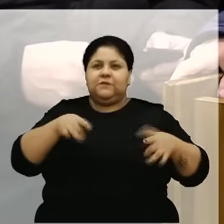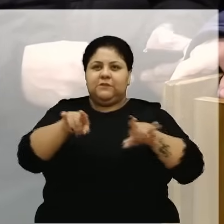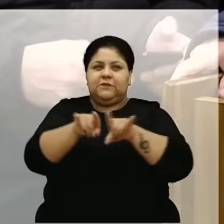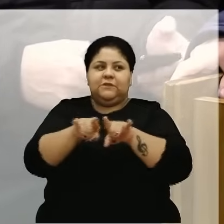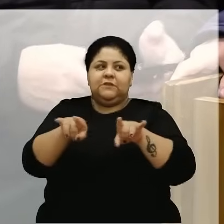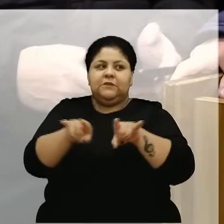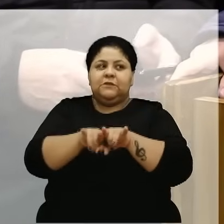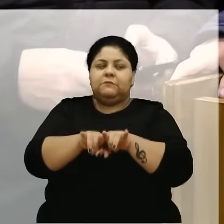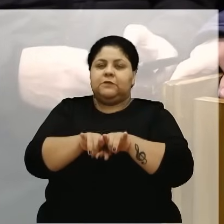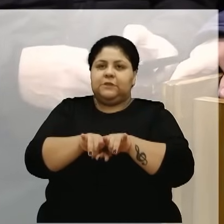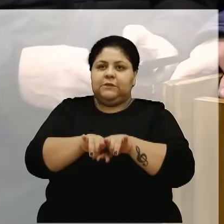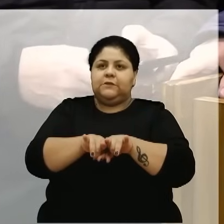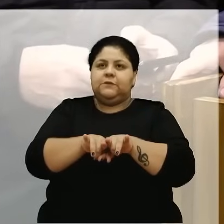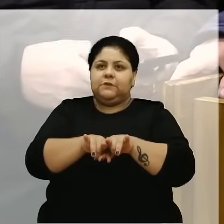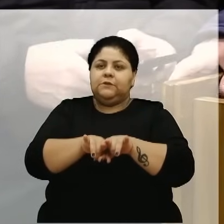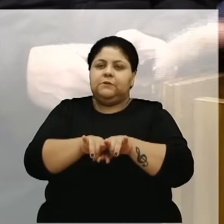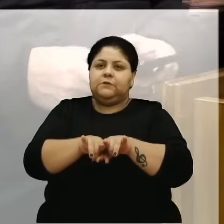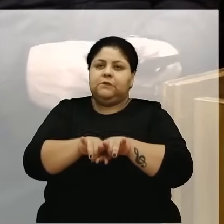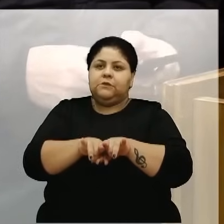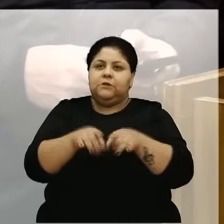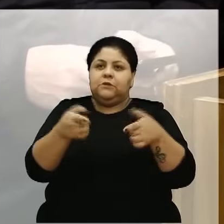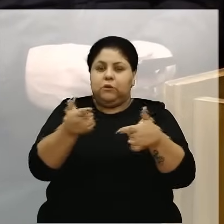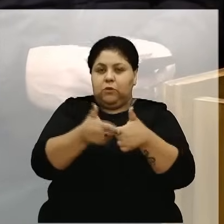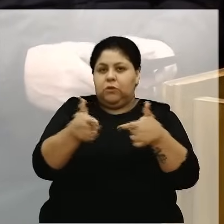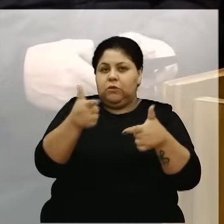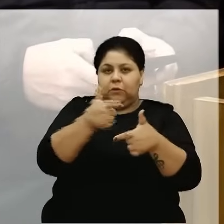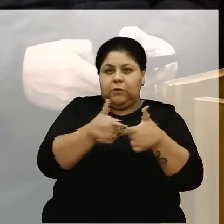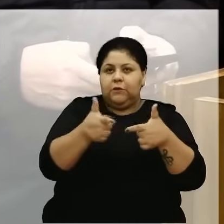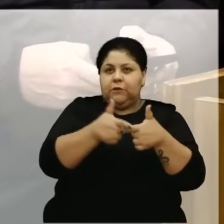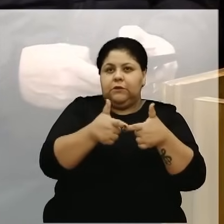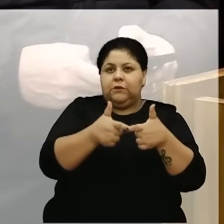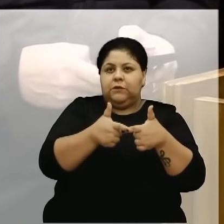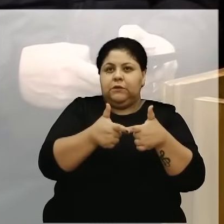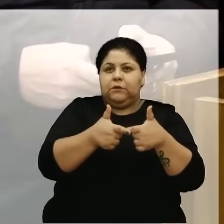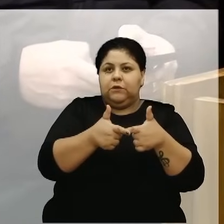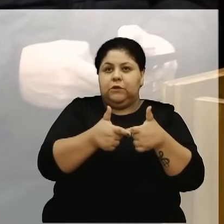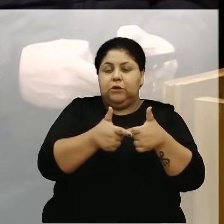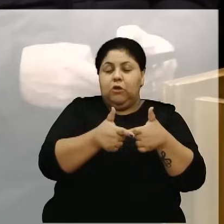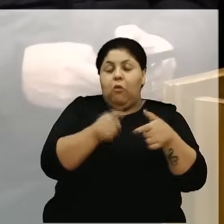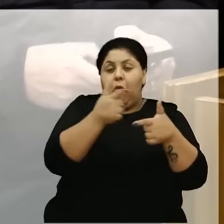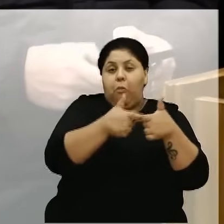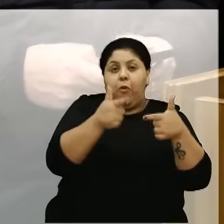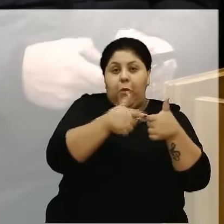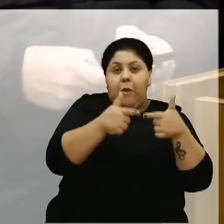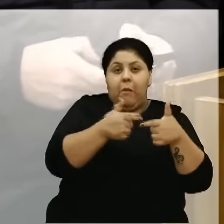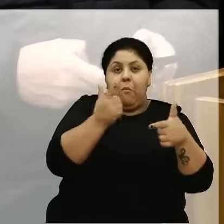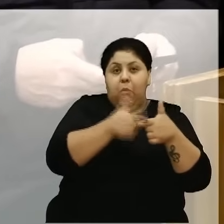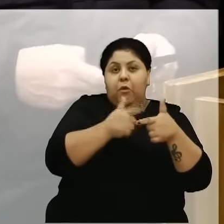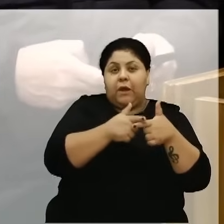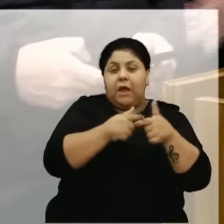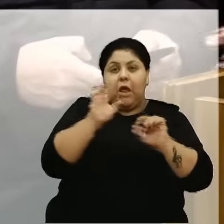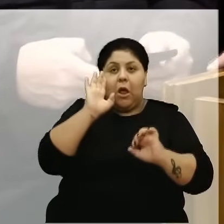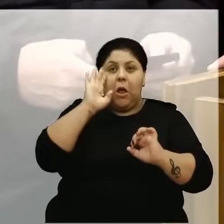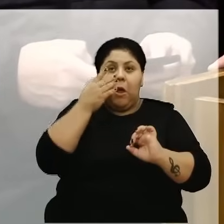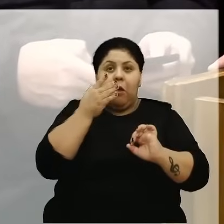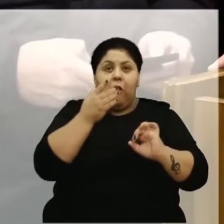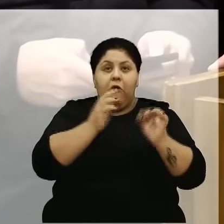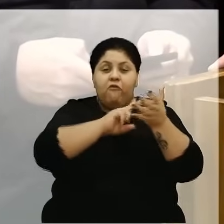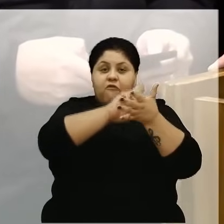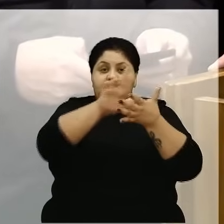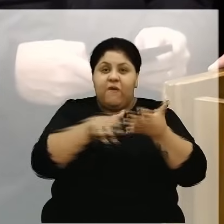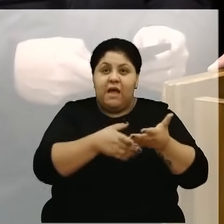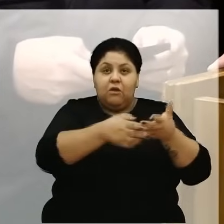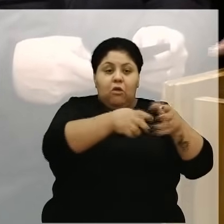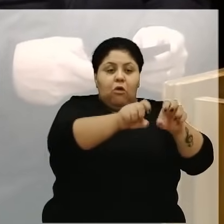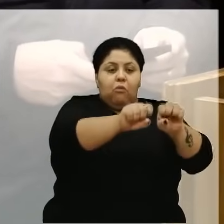estamos trazendo à tona aqui uma situação de instabilidade do maciço, por isso que está ocorrendo os vários rompimentos.